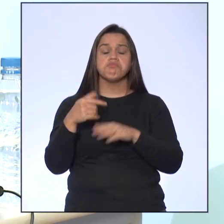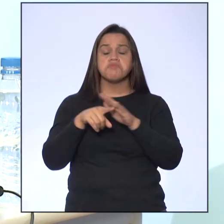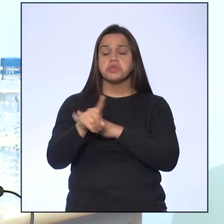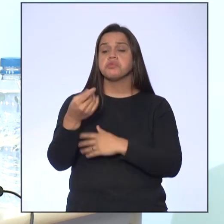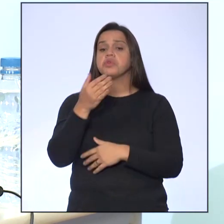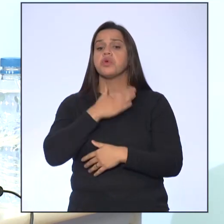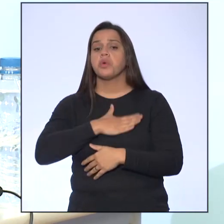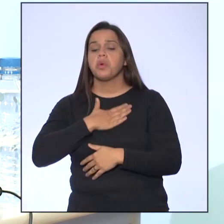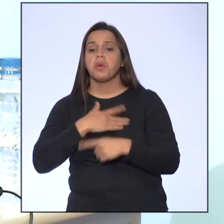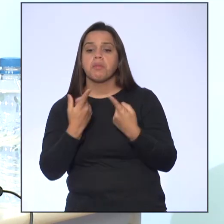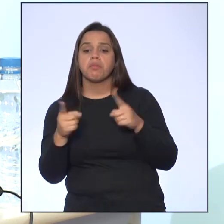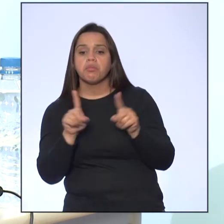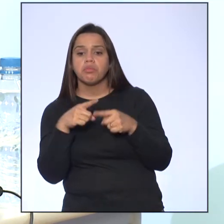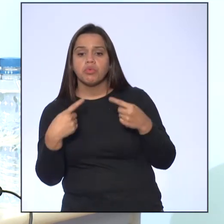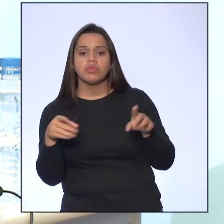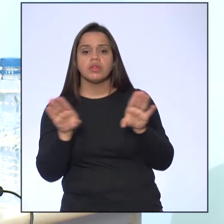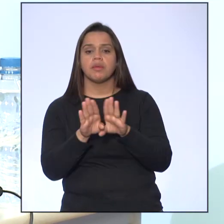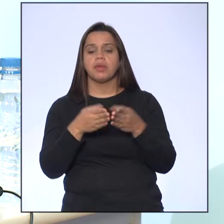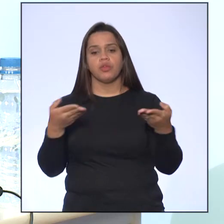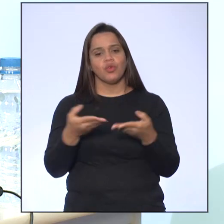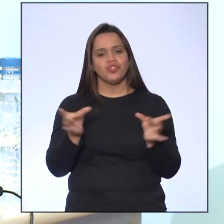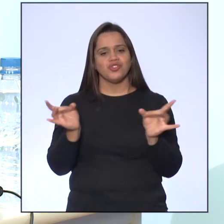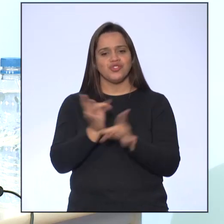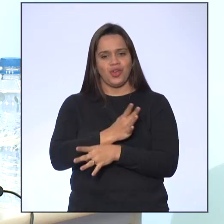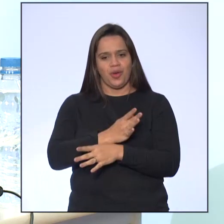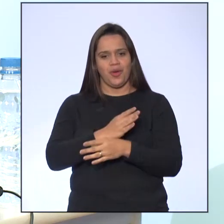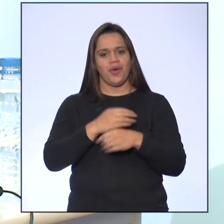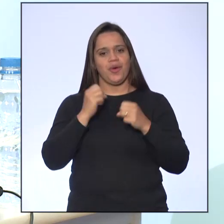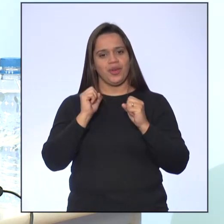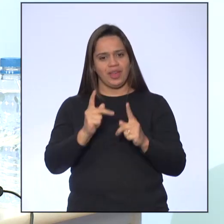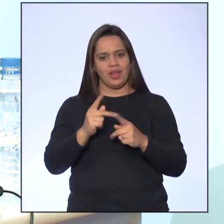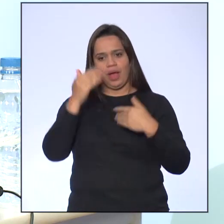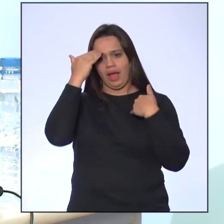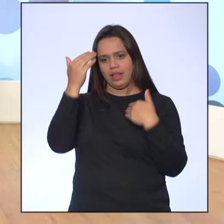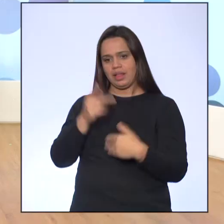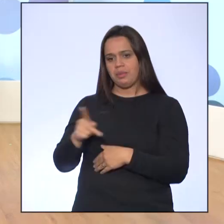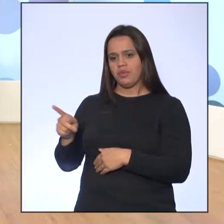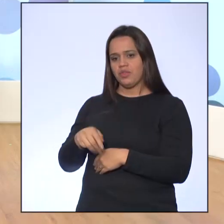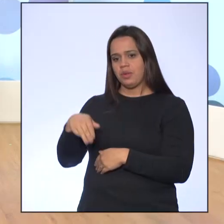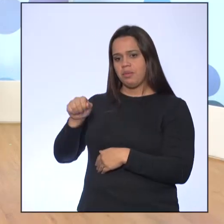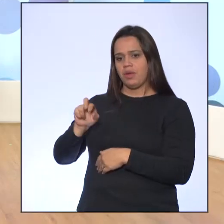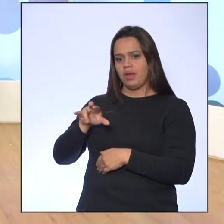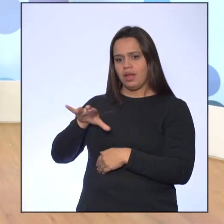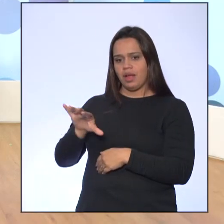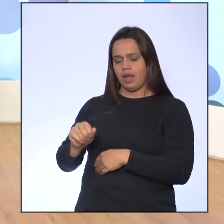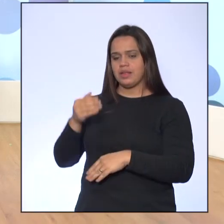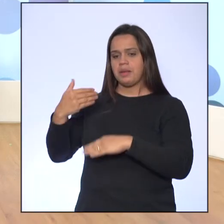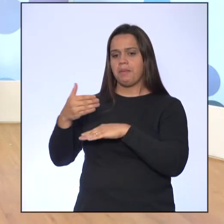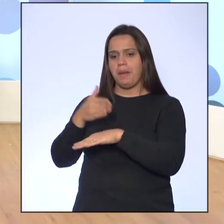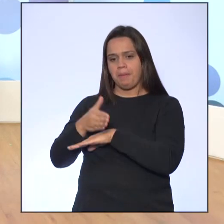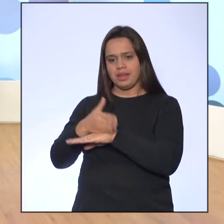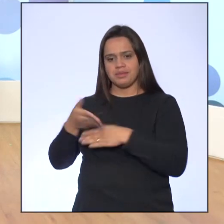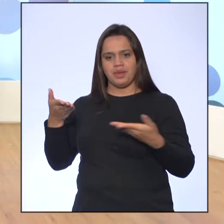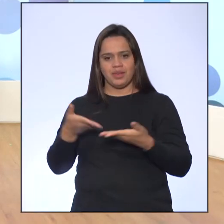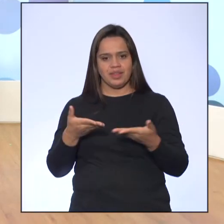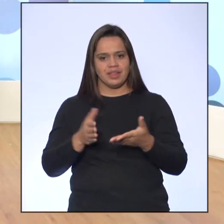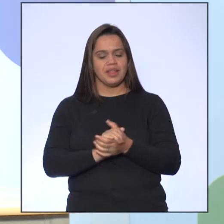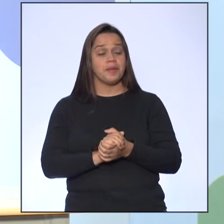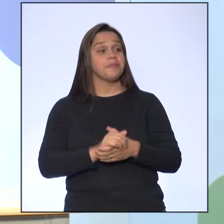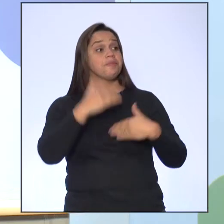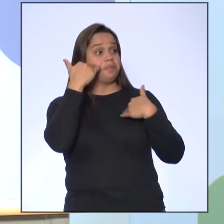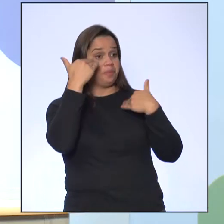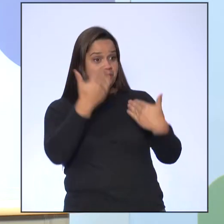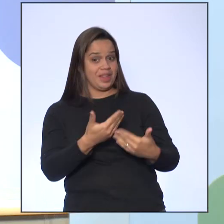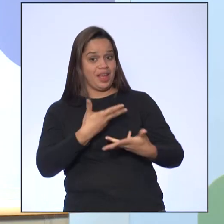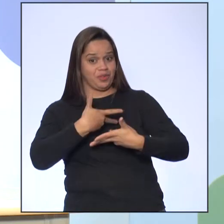música que eles gostam. E por hoje é só, pessoal. Eu queria agradecer a professora Márcia pela participação. Olha, muito